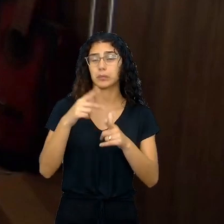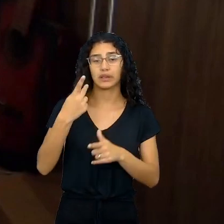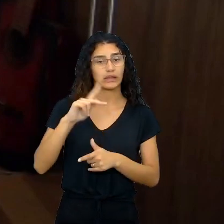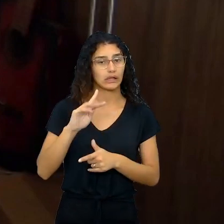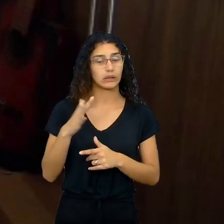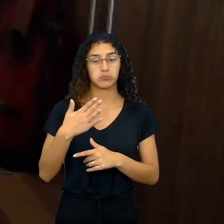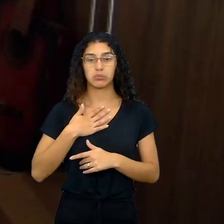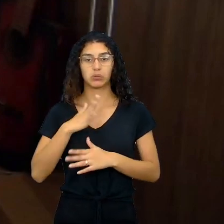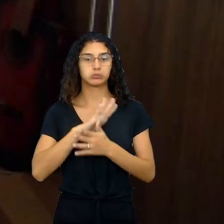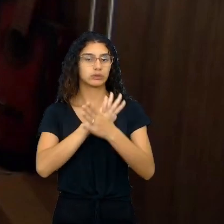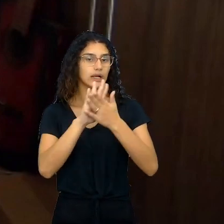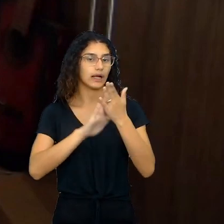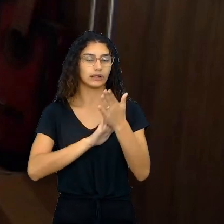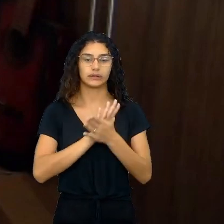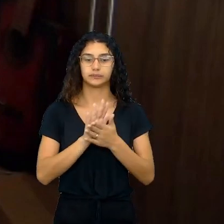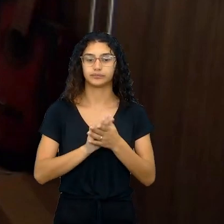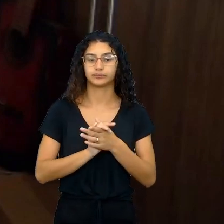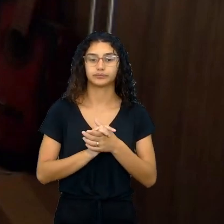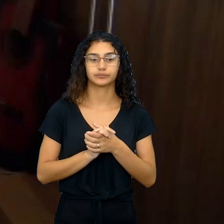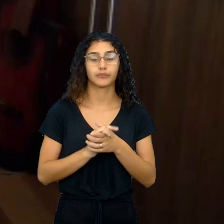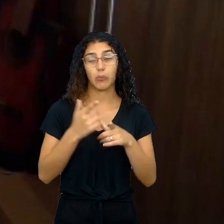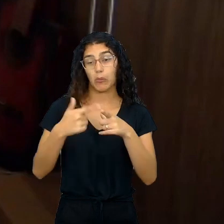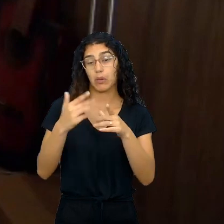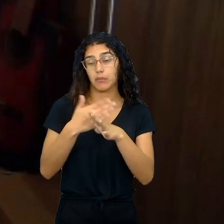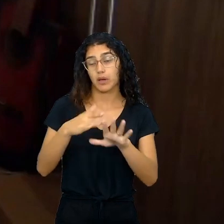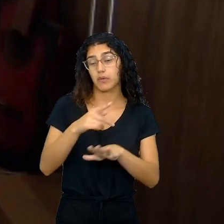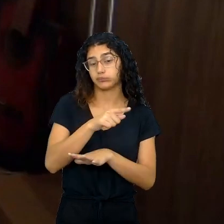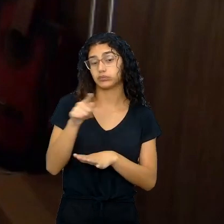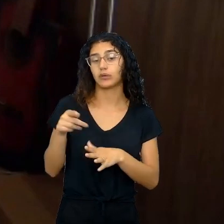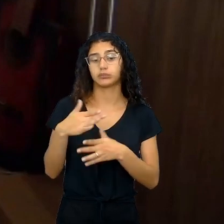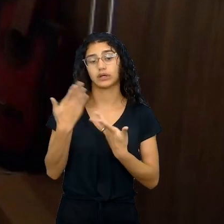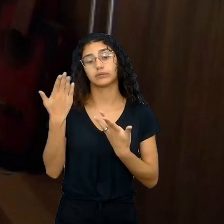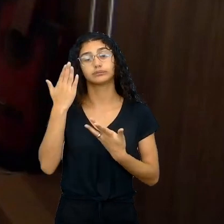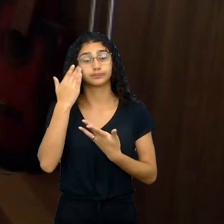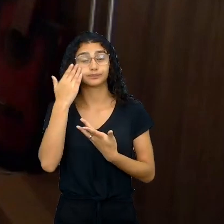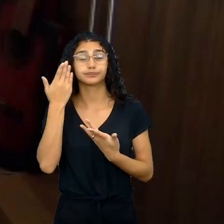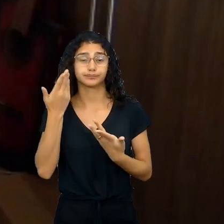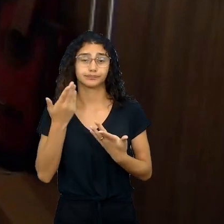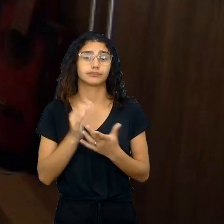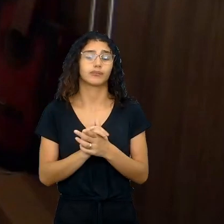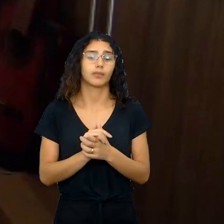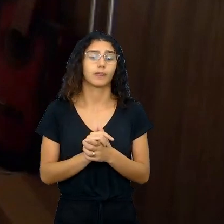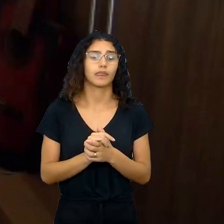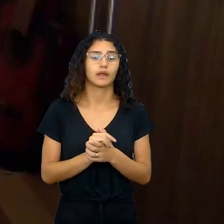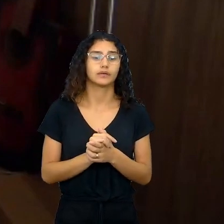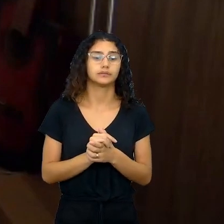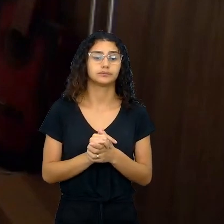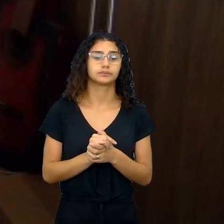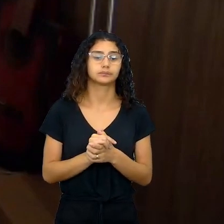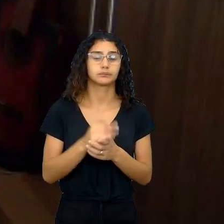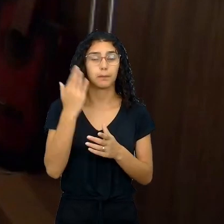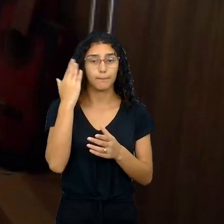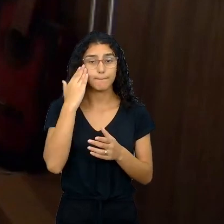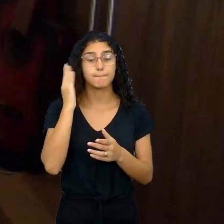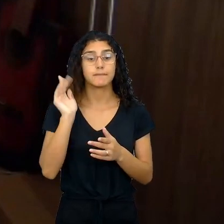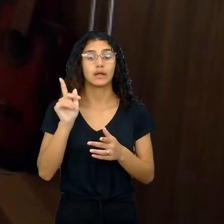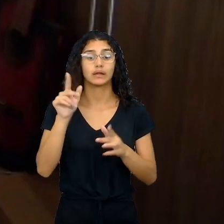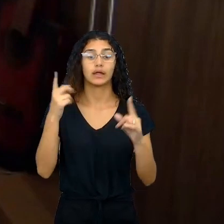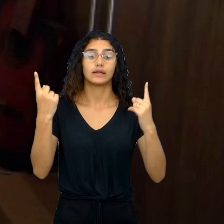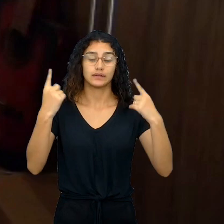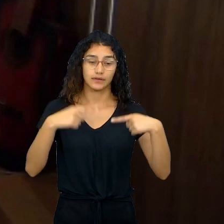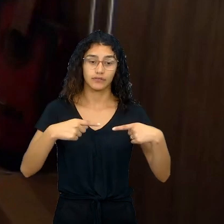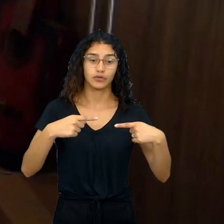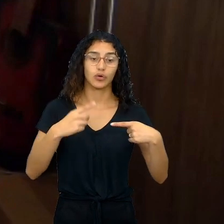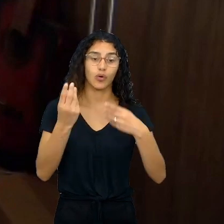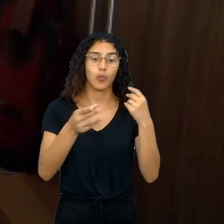resolver esses problemas para nós. O que vocês sabem, né? Sabemos há muito tempo, que é desafio, como falou